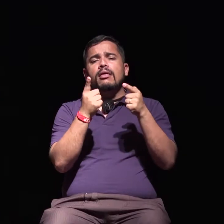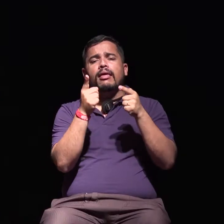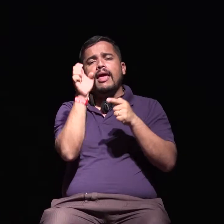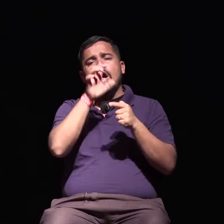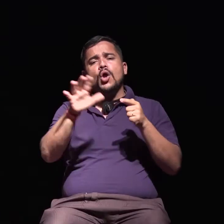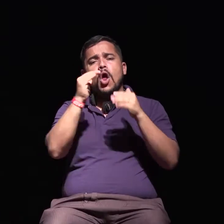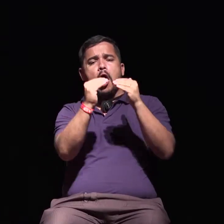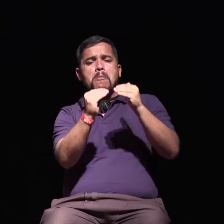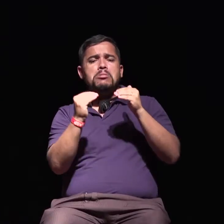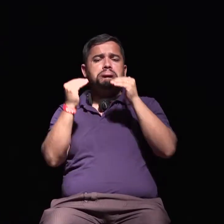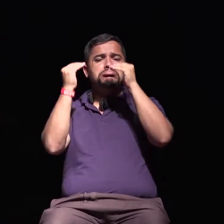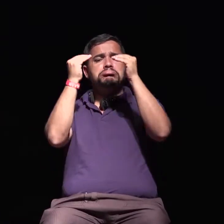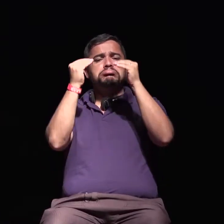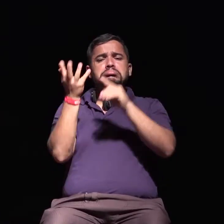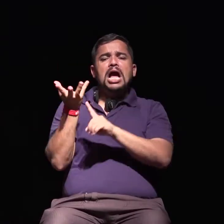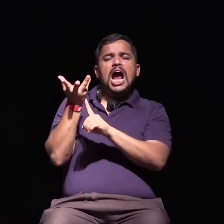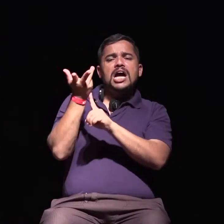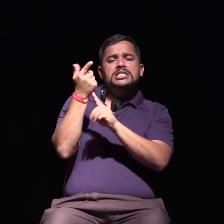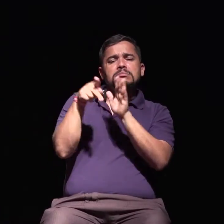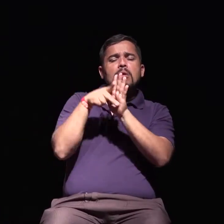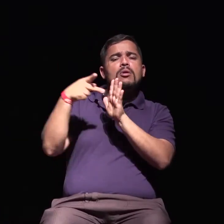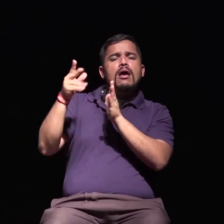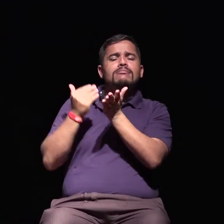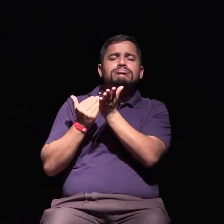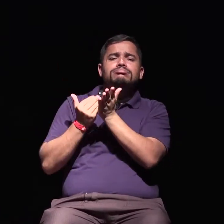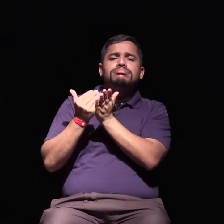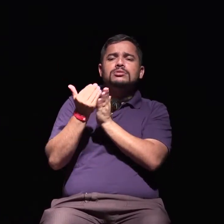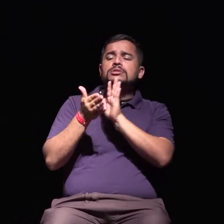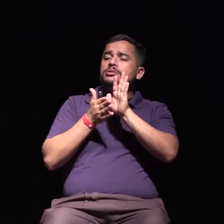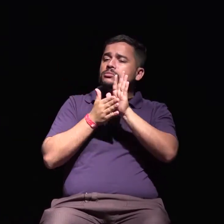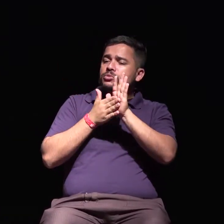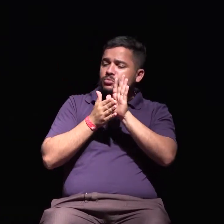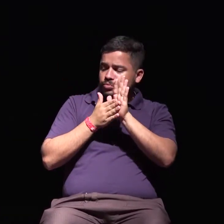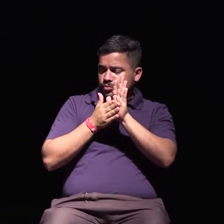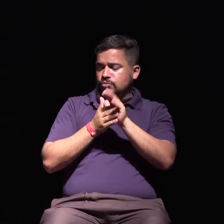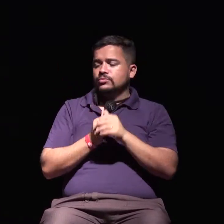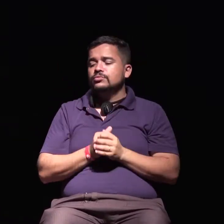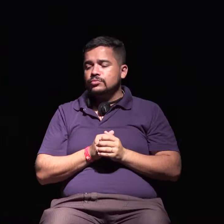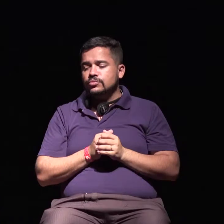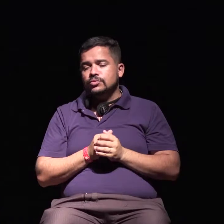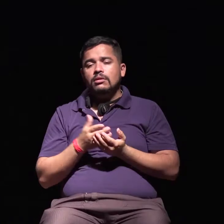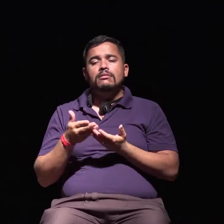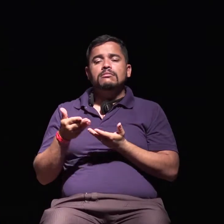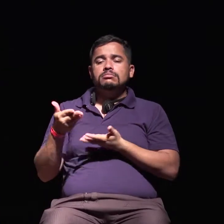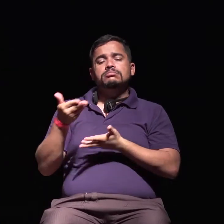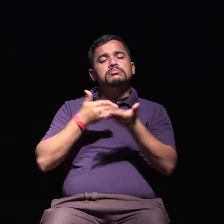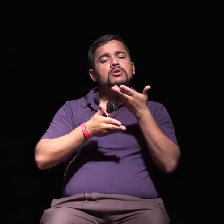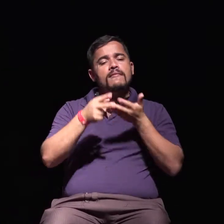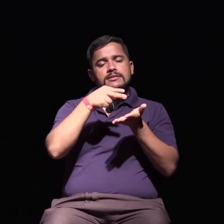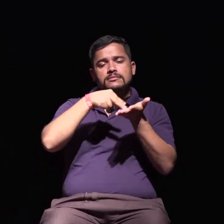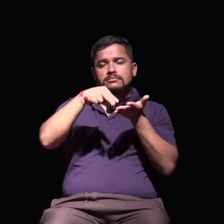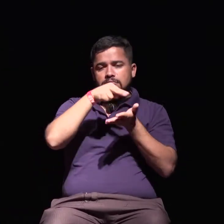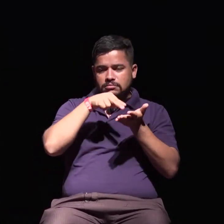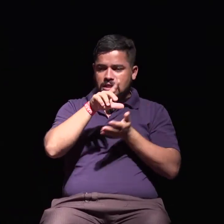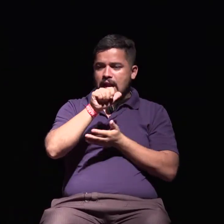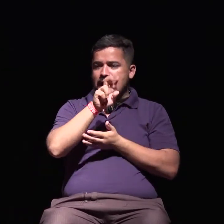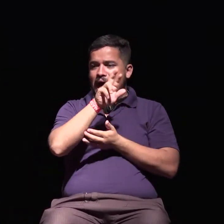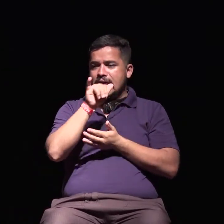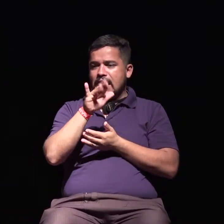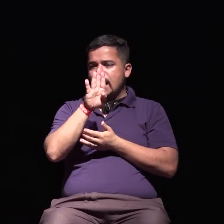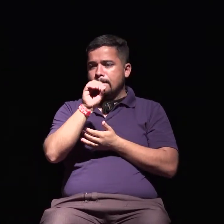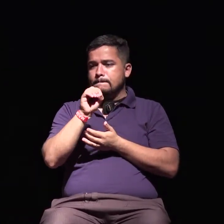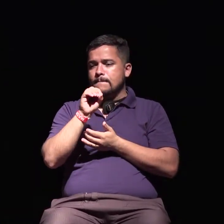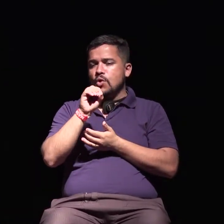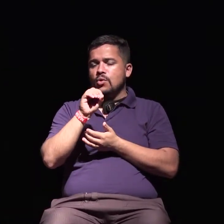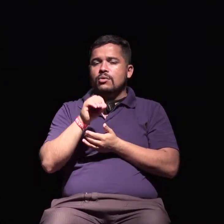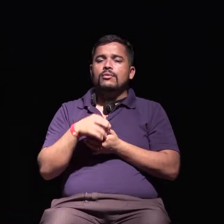exportadora de tendências artísticas e culturais, propondo em Transobjeto uma conversa entre os coreógrafos Larribot, Pina Bausch